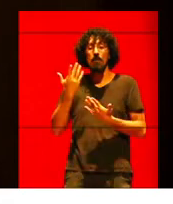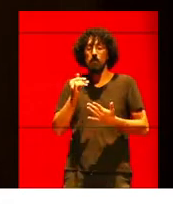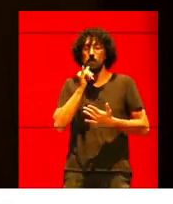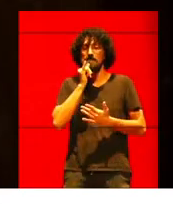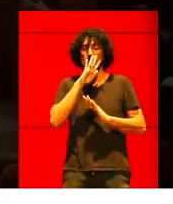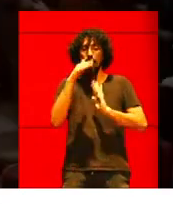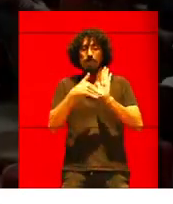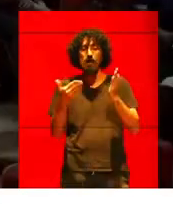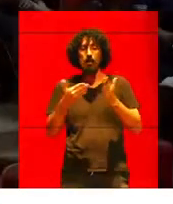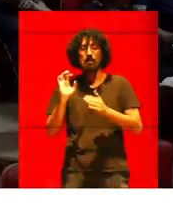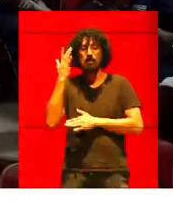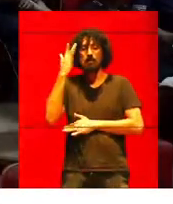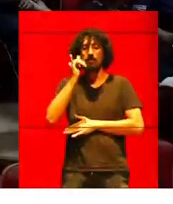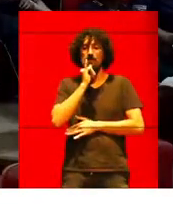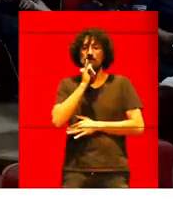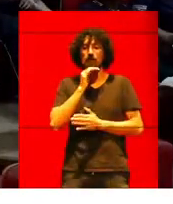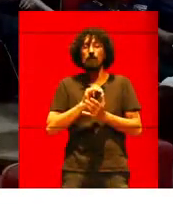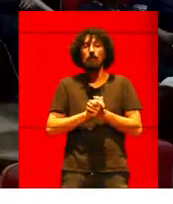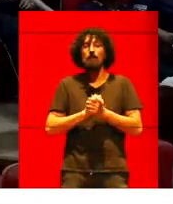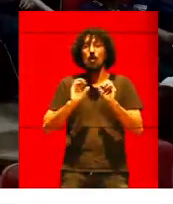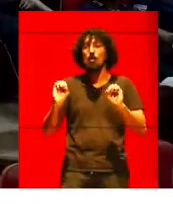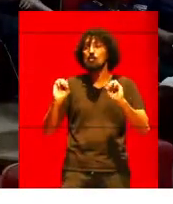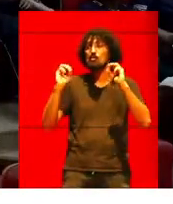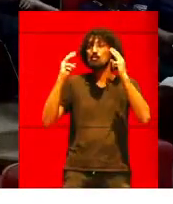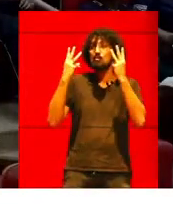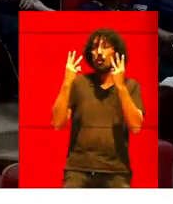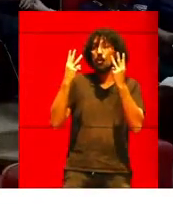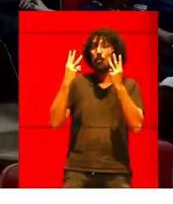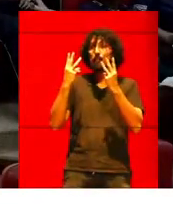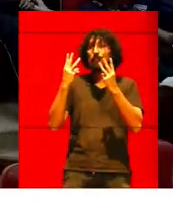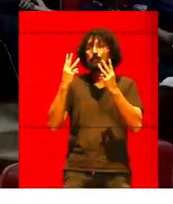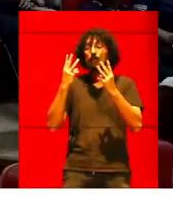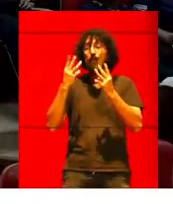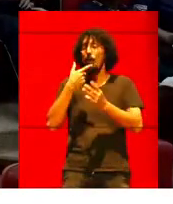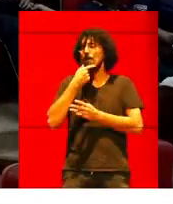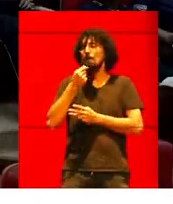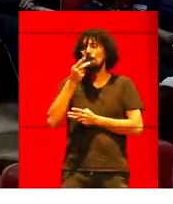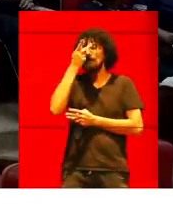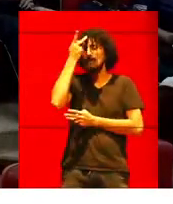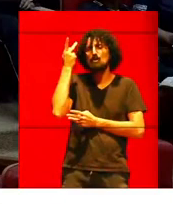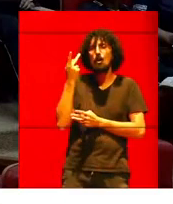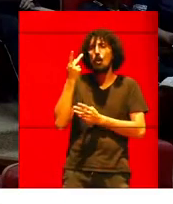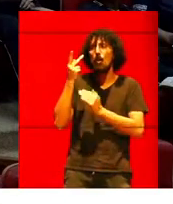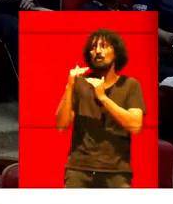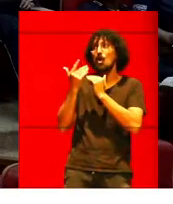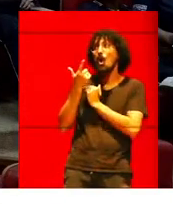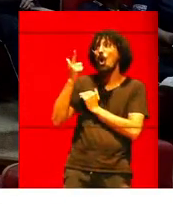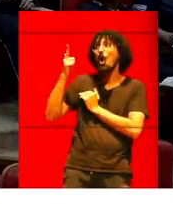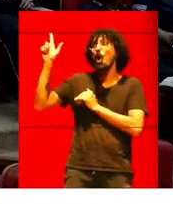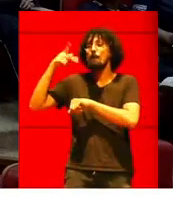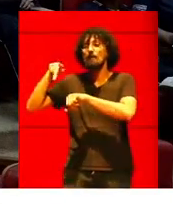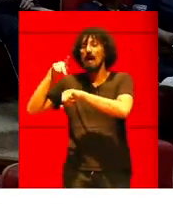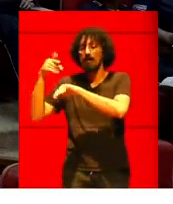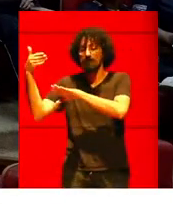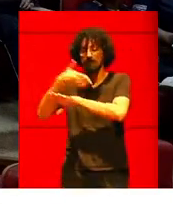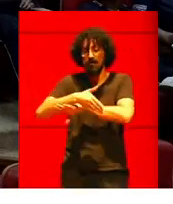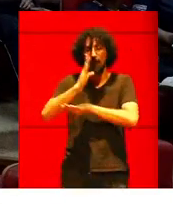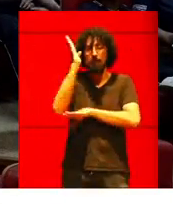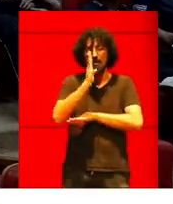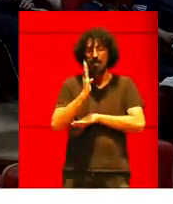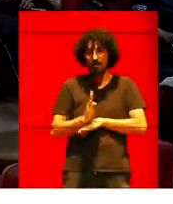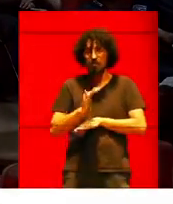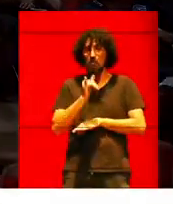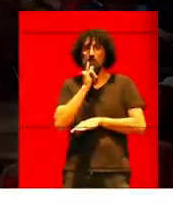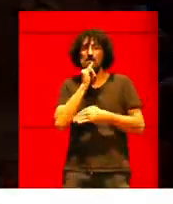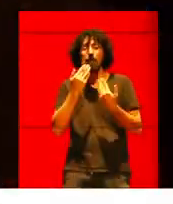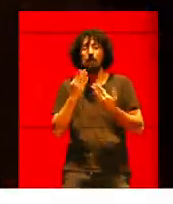Vai rolar um show no Brasil de um artista internacional. Onde que é o show? Vamos